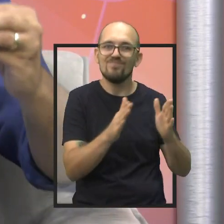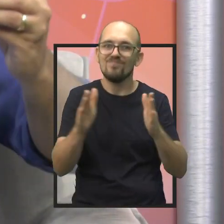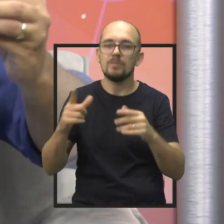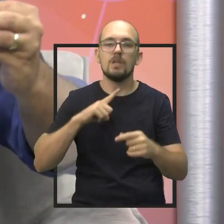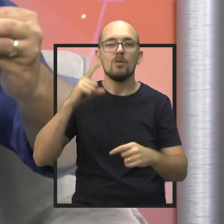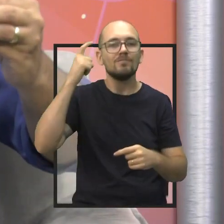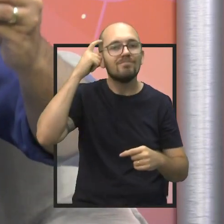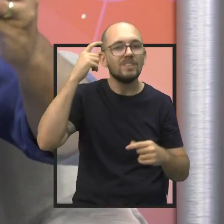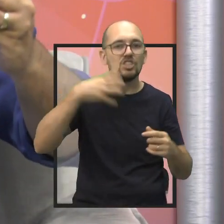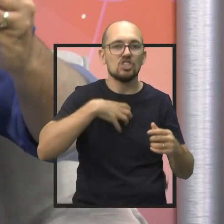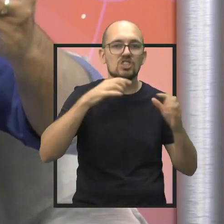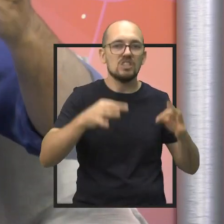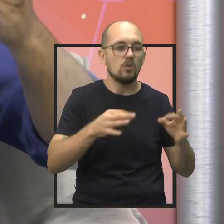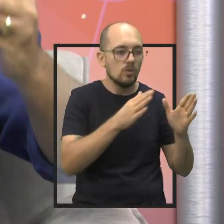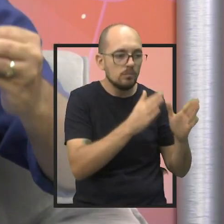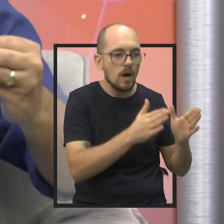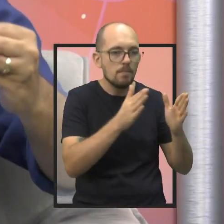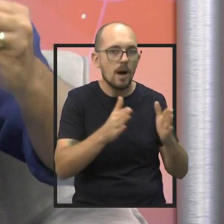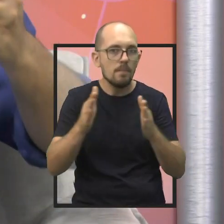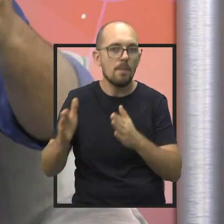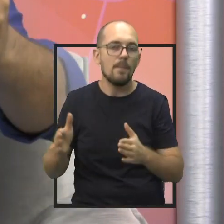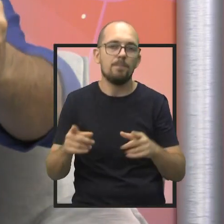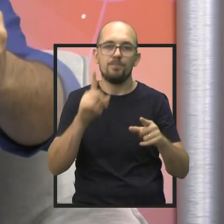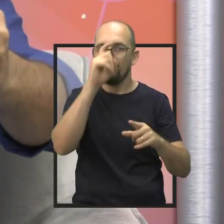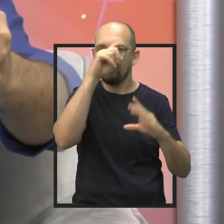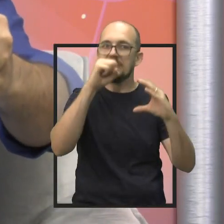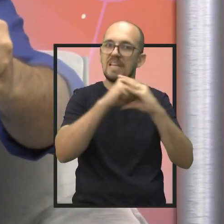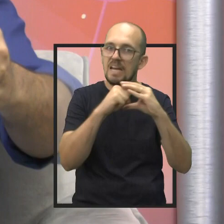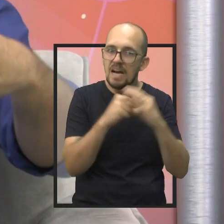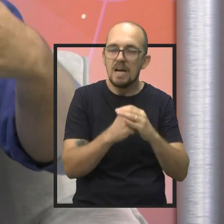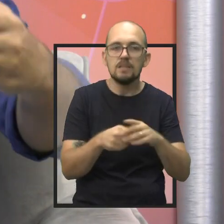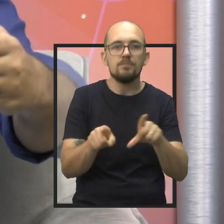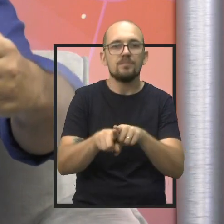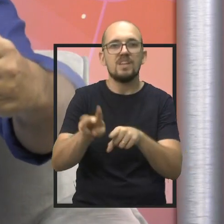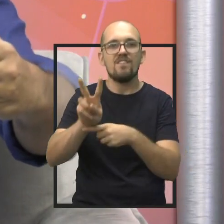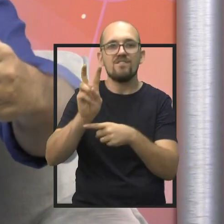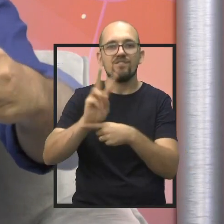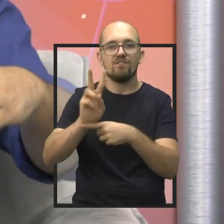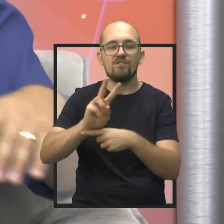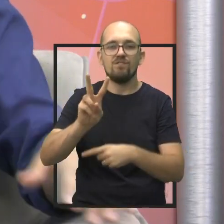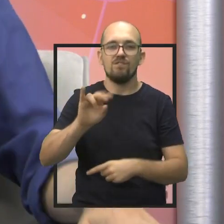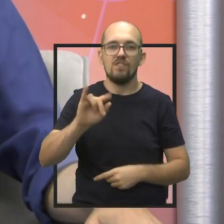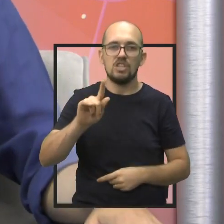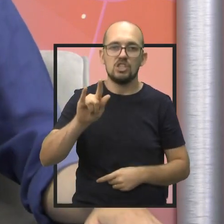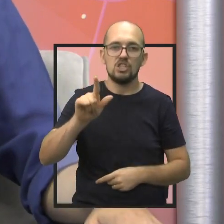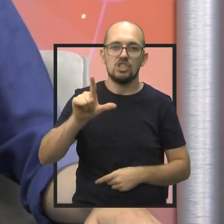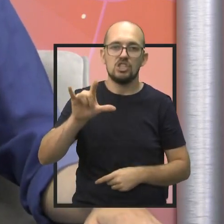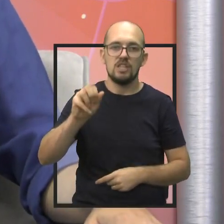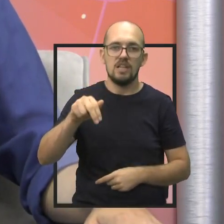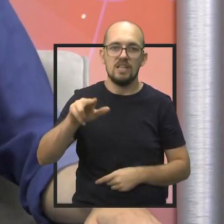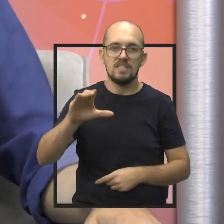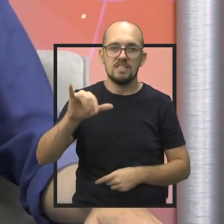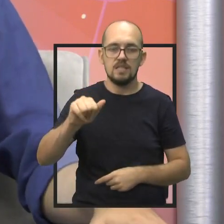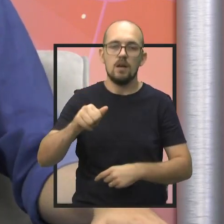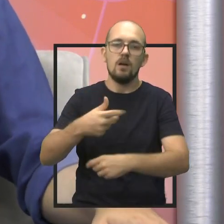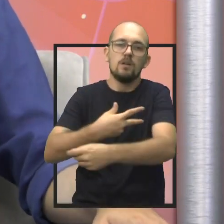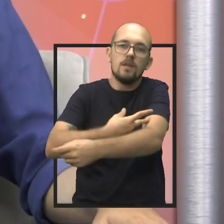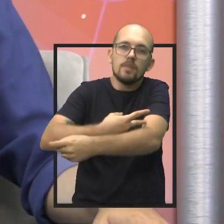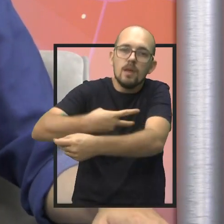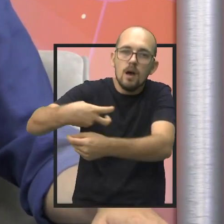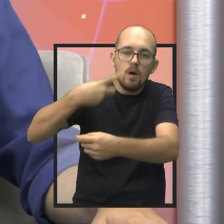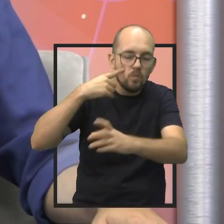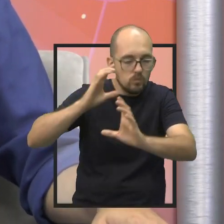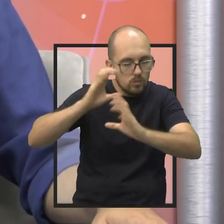linha de pensamento tanto da Santa Casa quanto da Vigilância Epidemiológica de coleta de exames, e isso sempre recomendado pelo Ministério